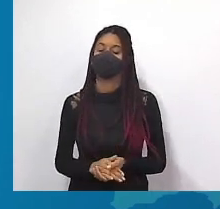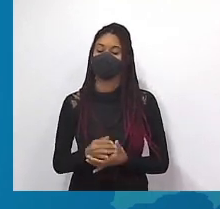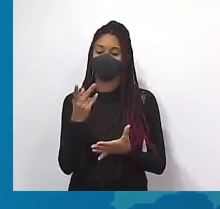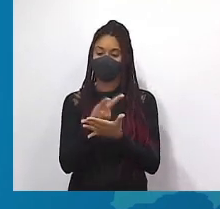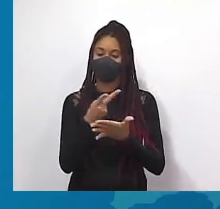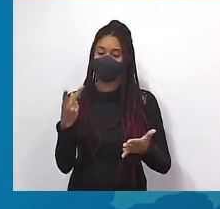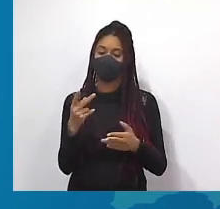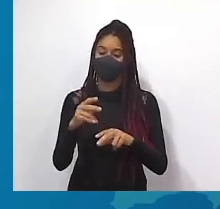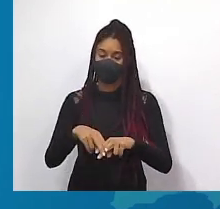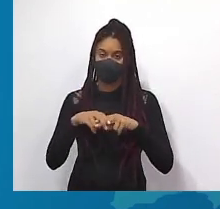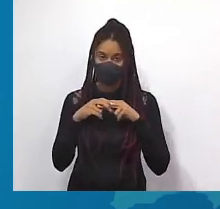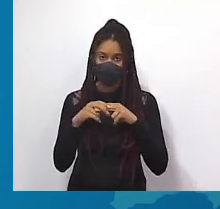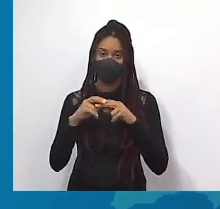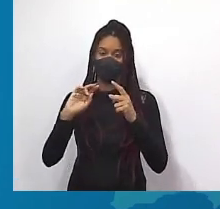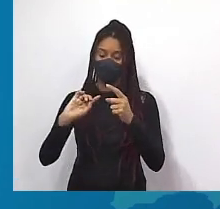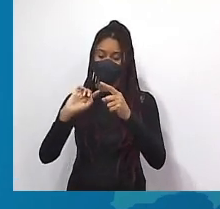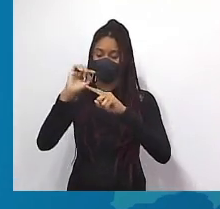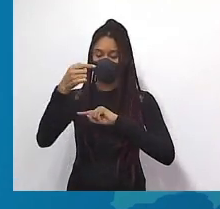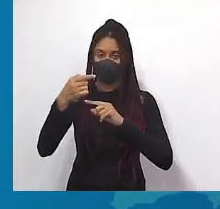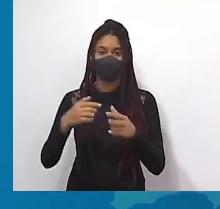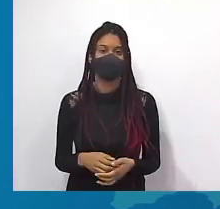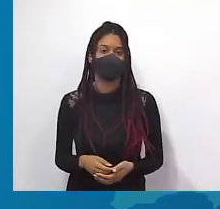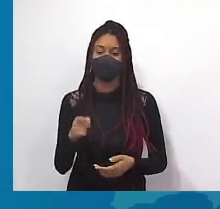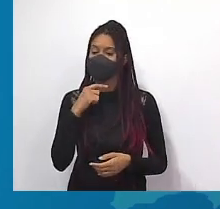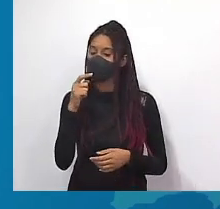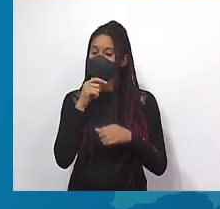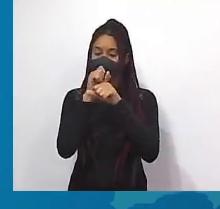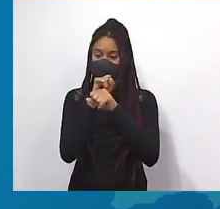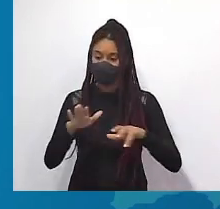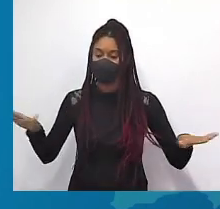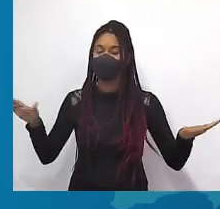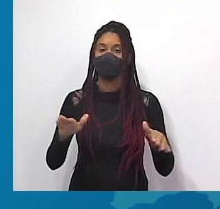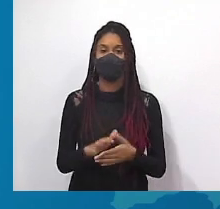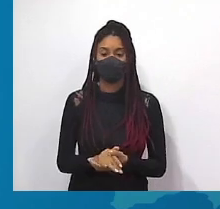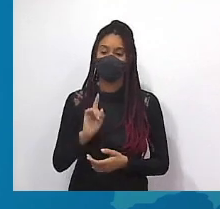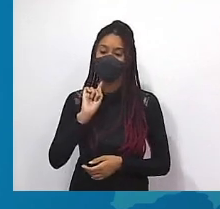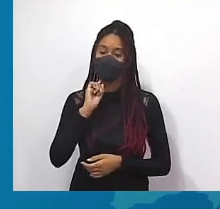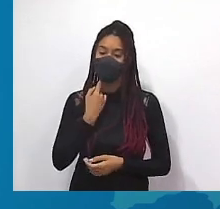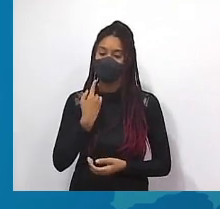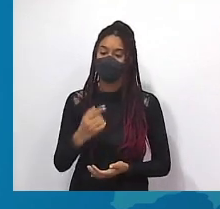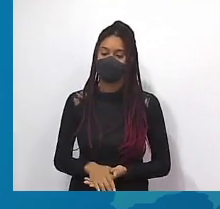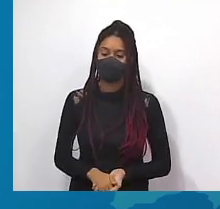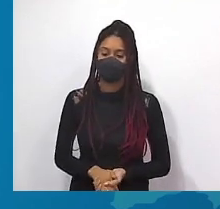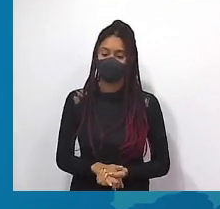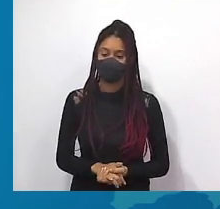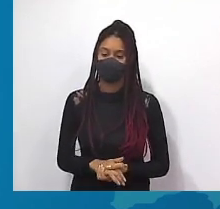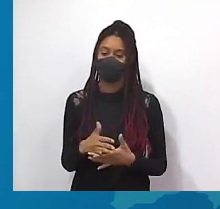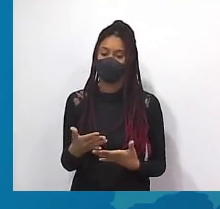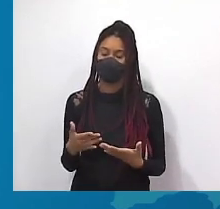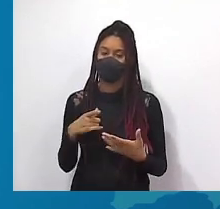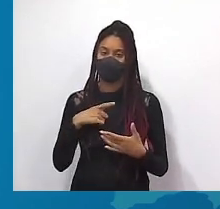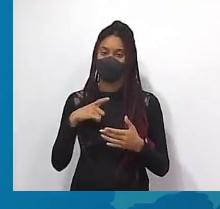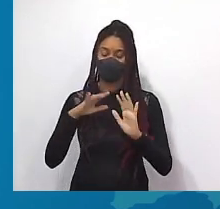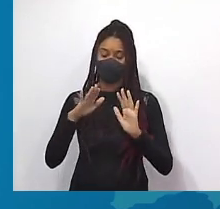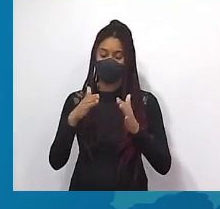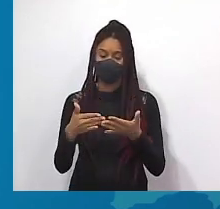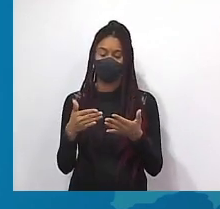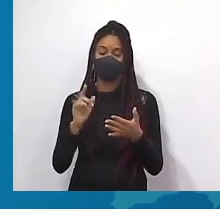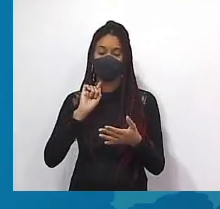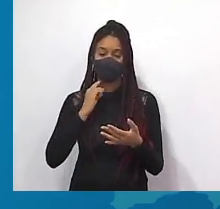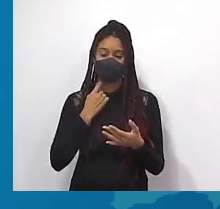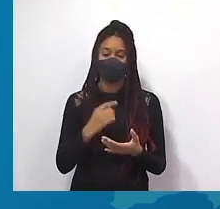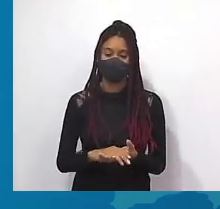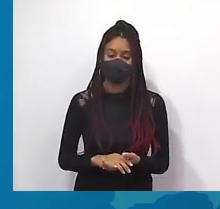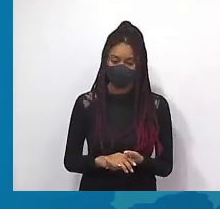provocada por inversão térmica. Ela não consegue dissipar, ela não consegue sair dali da cidade. Então, quanto maior a concentração, né,